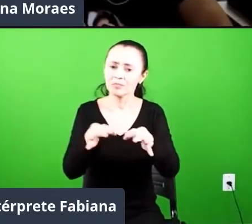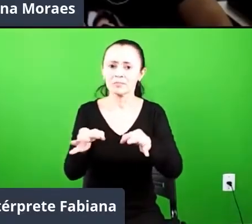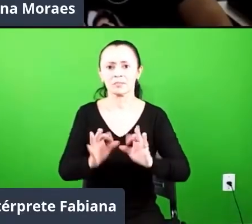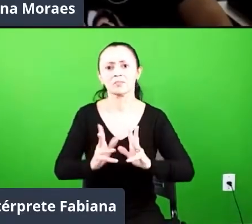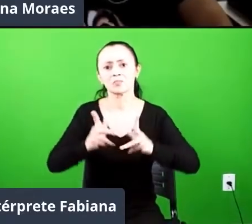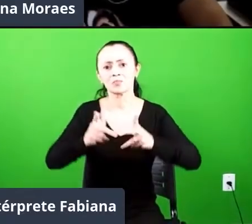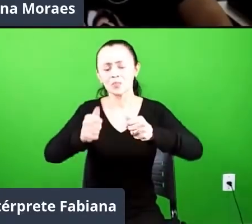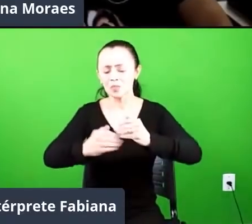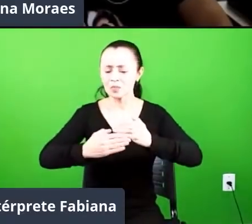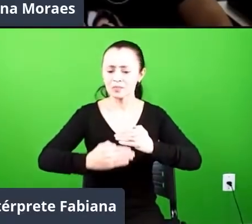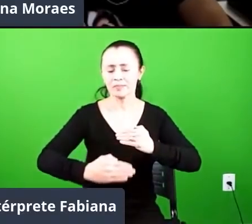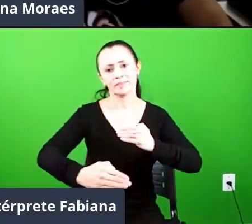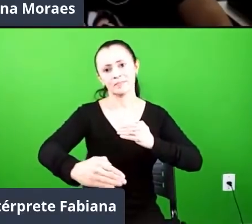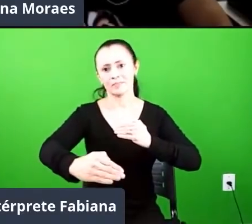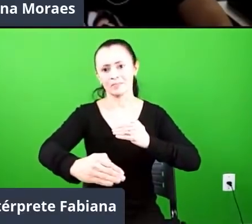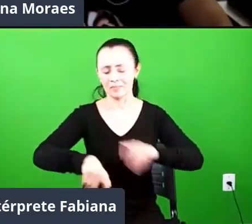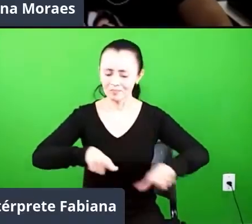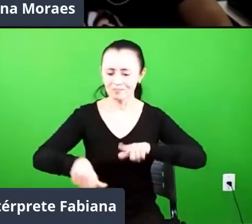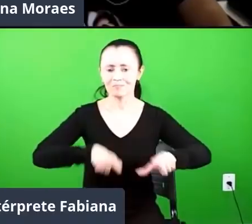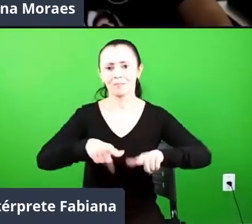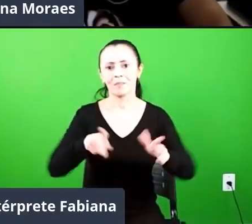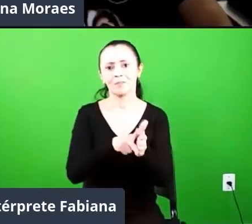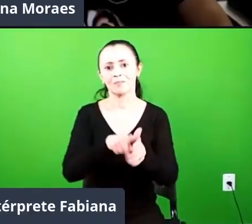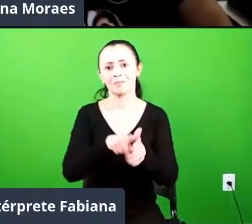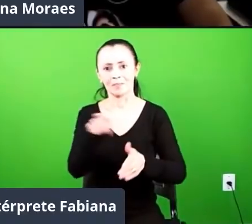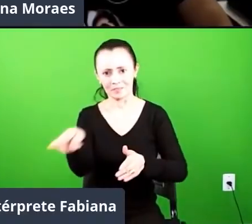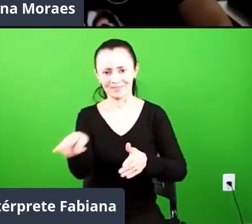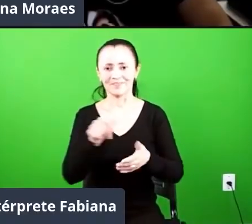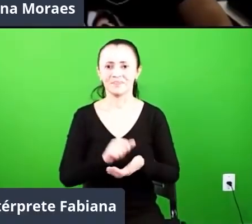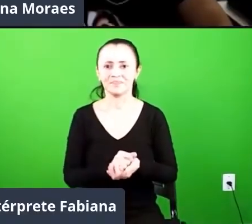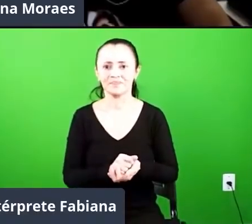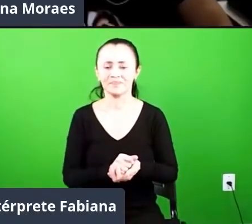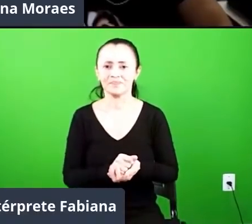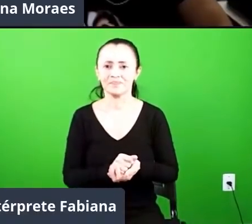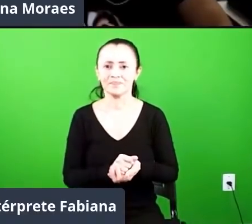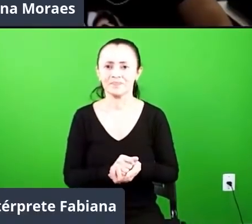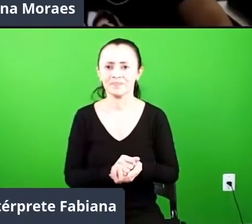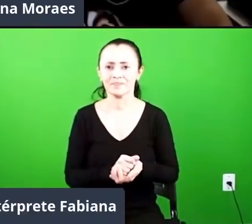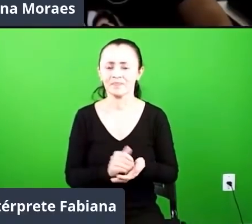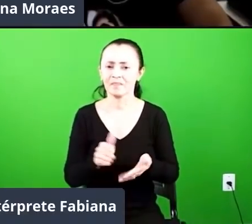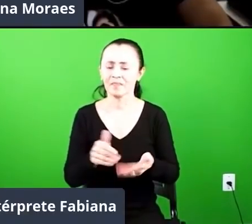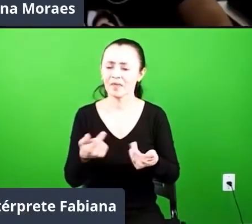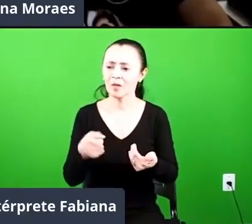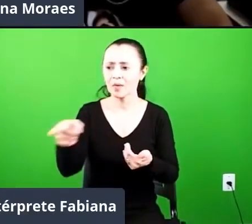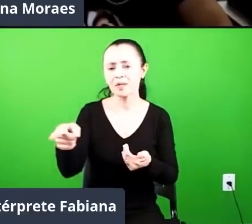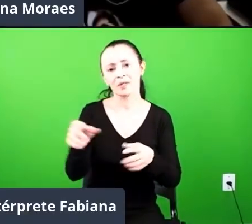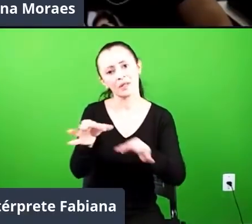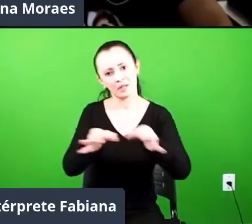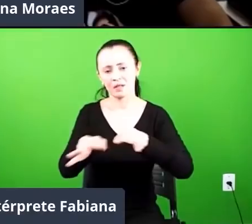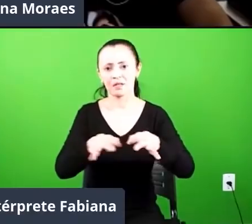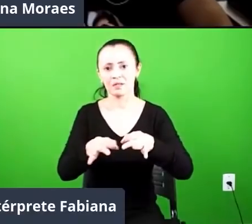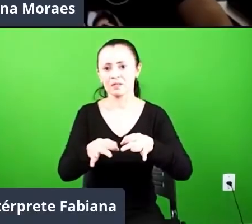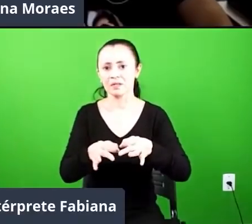processo de gerenciamento desse trabalho, né? Então, o professor ele acaba assumindo a uberização. E no